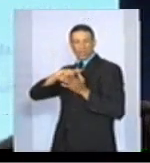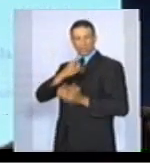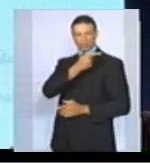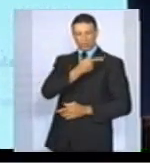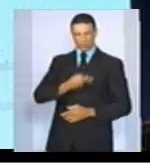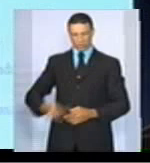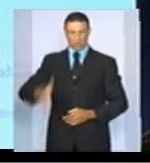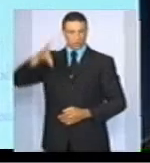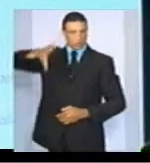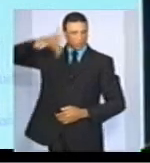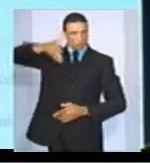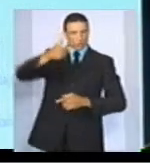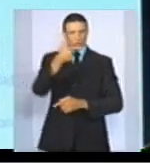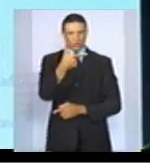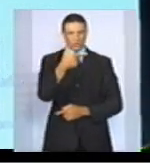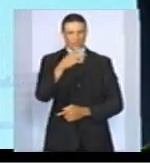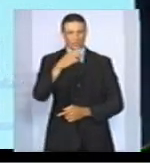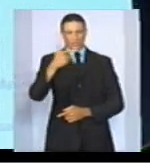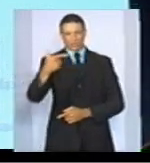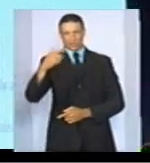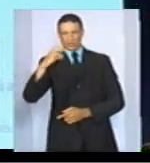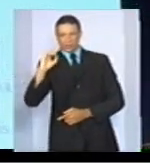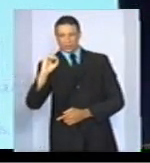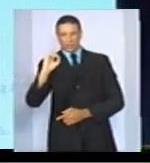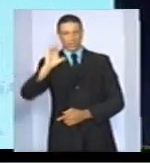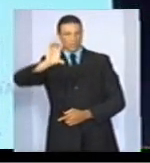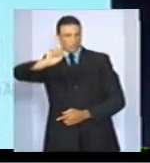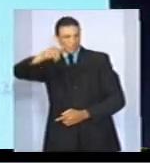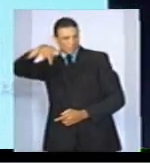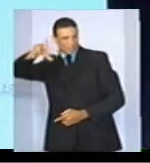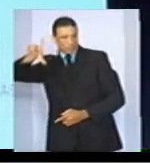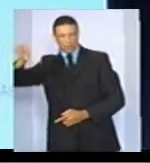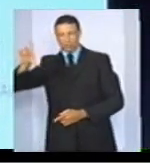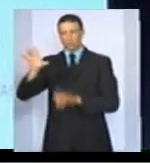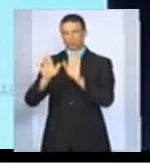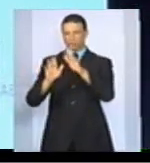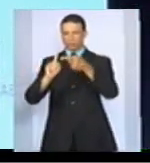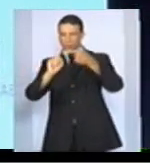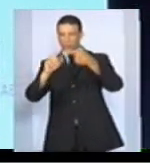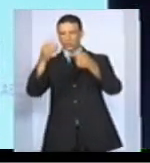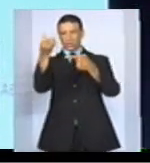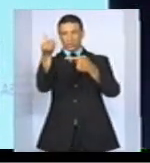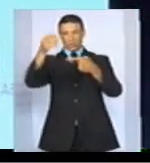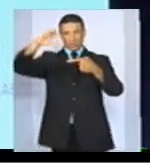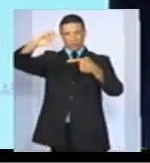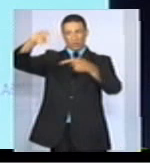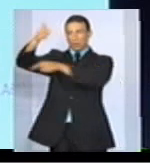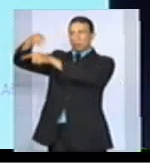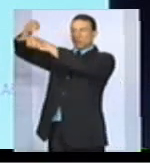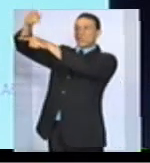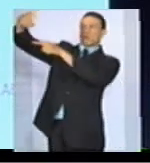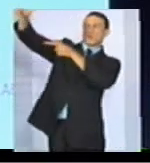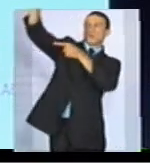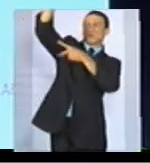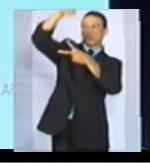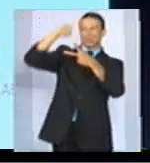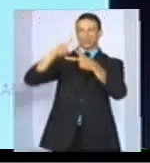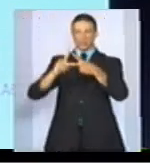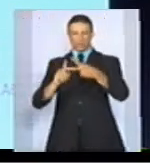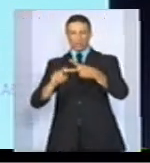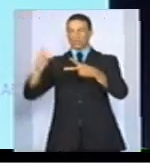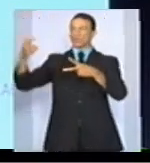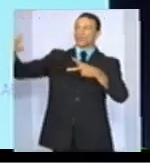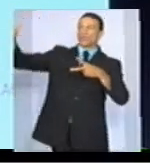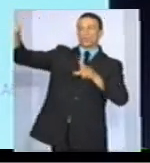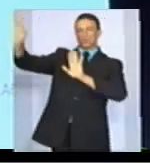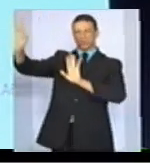220 canais nós temos 69 canais que são internacionais e há canais que estão estrangeiros ele